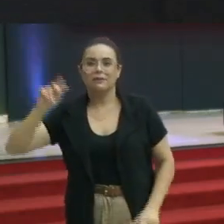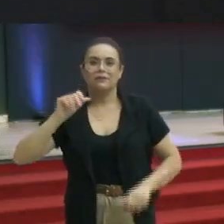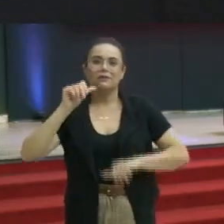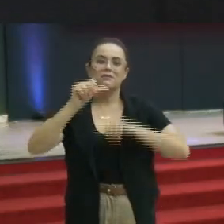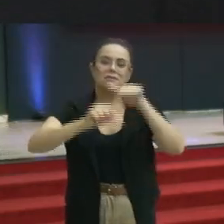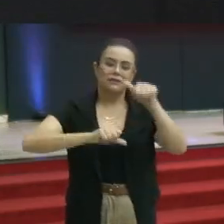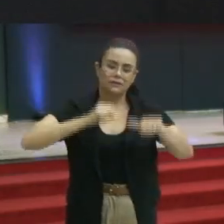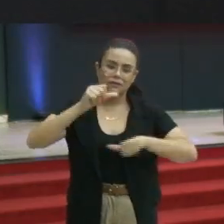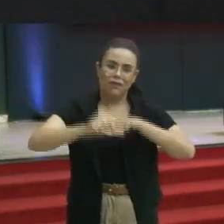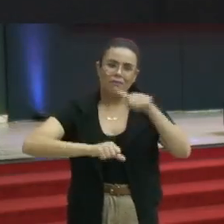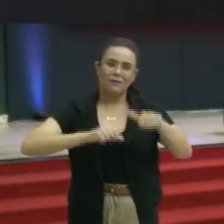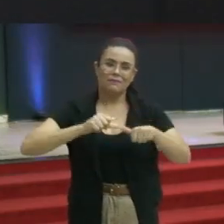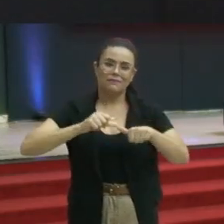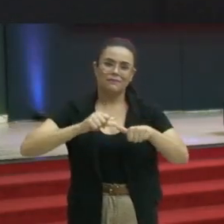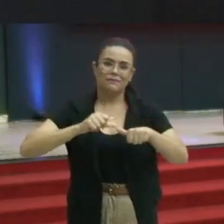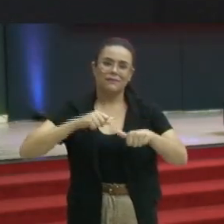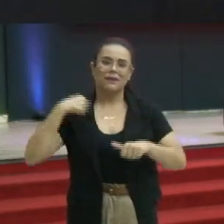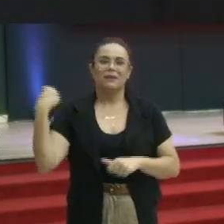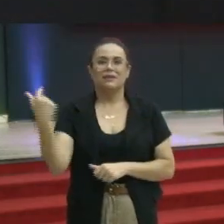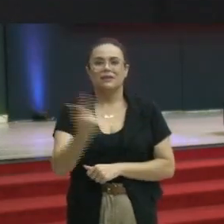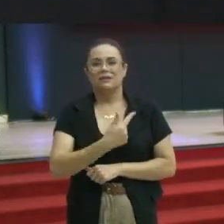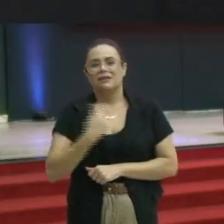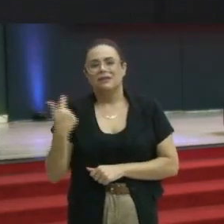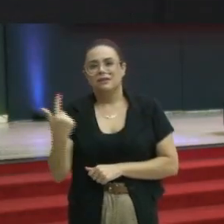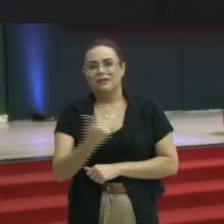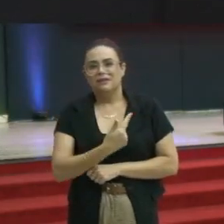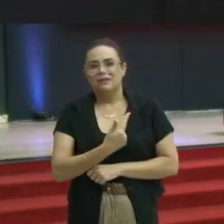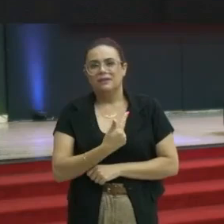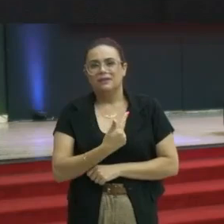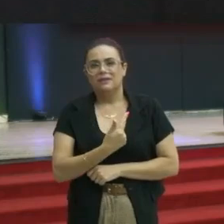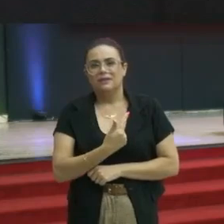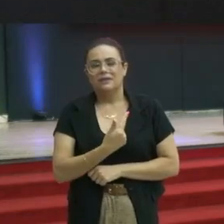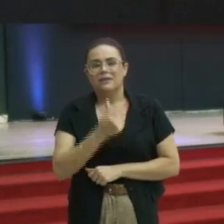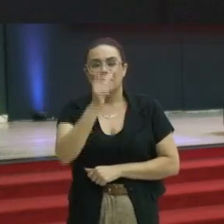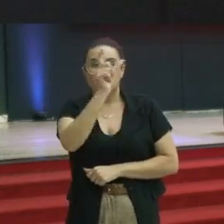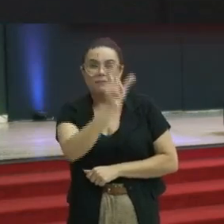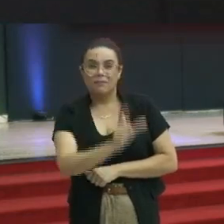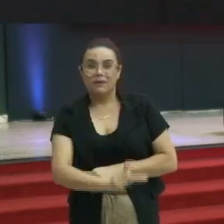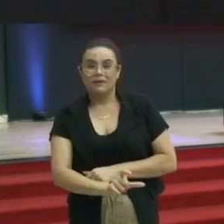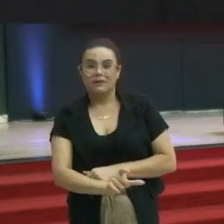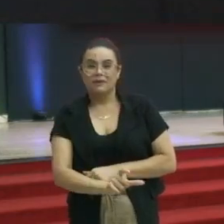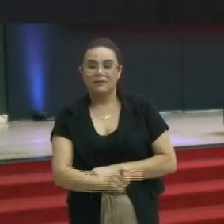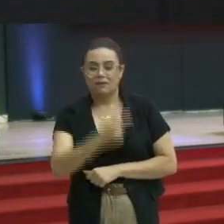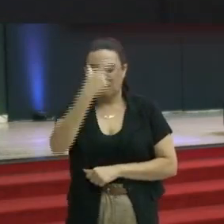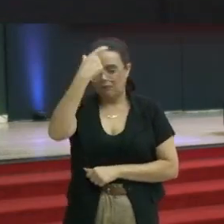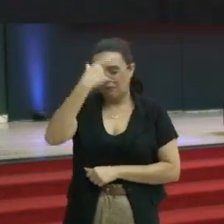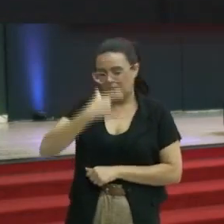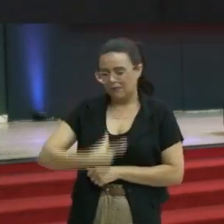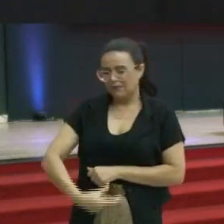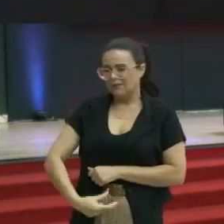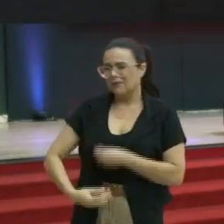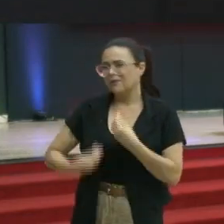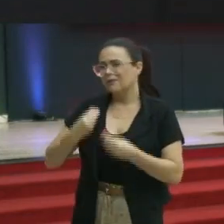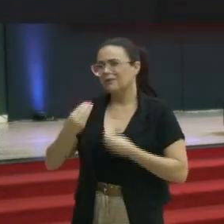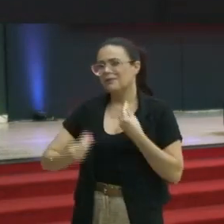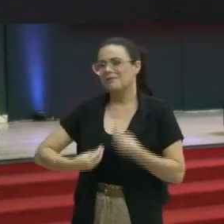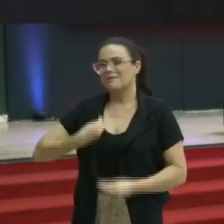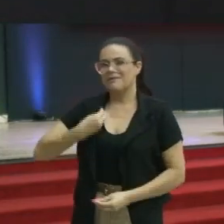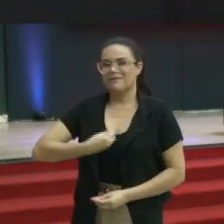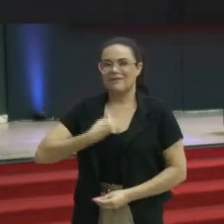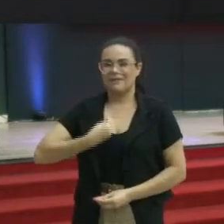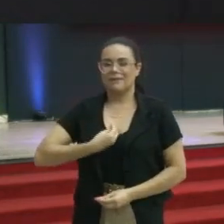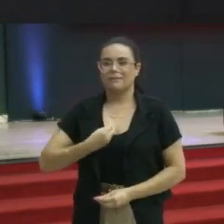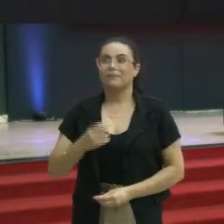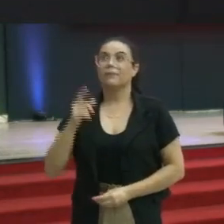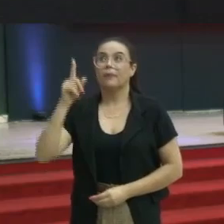transforma a nossa maneira de viver. O poder